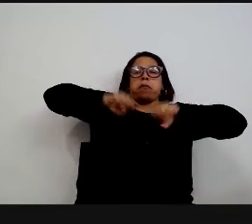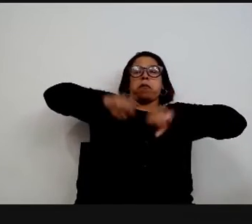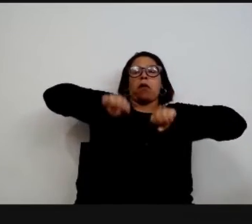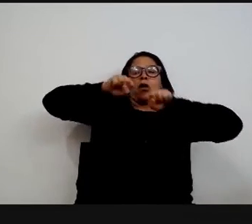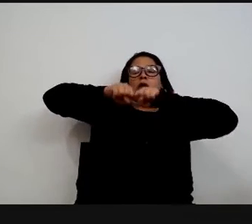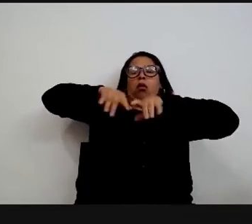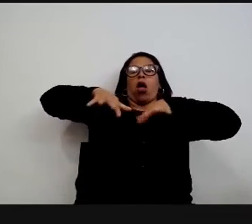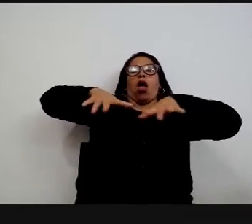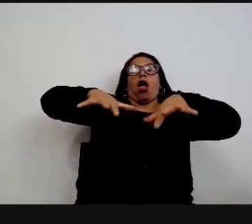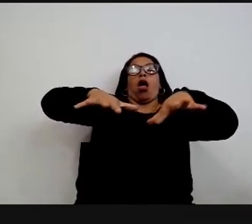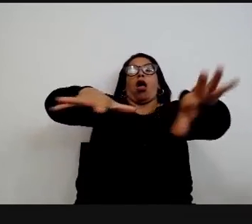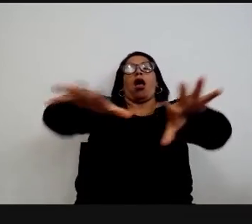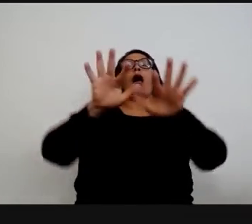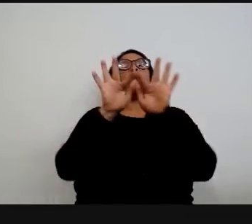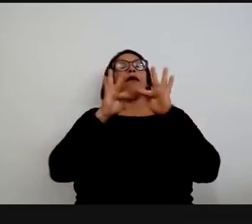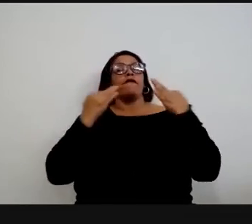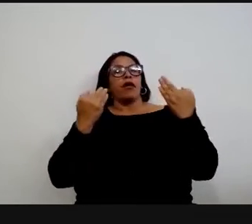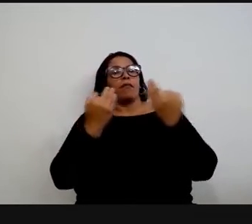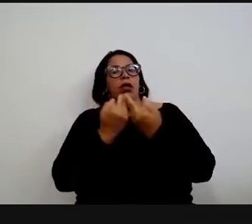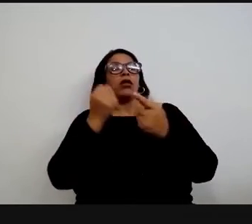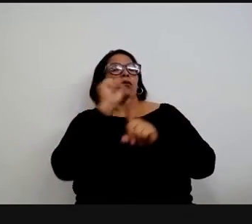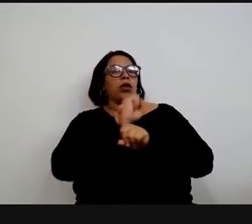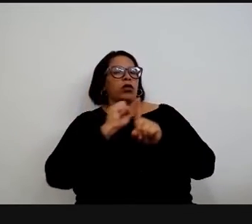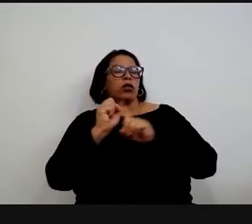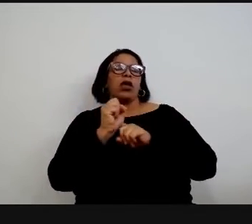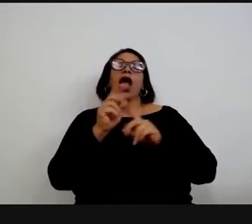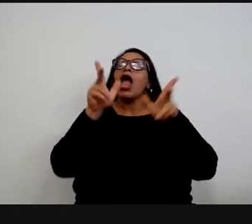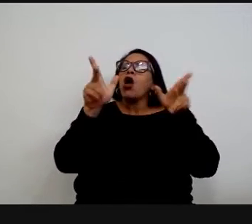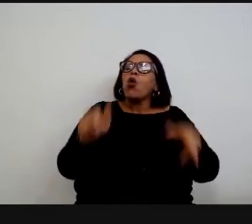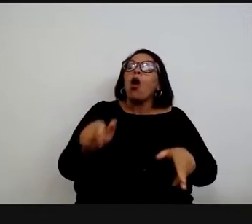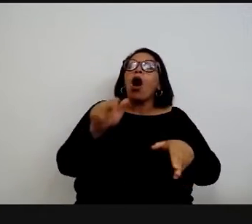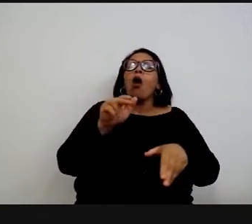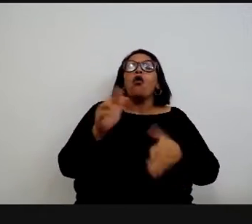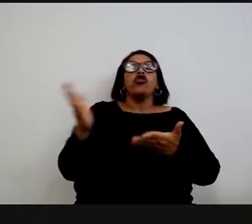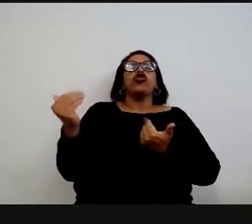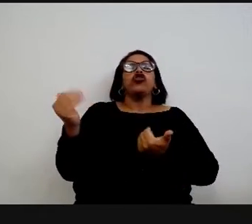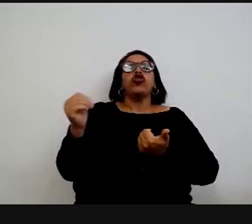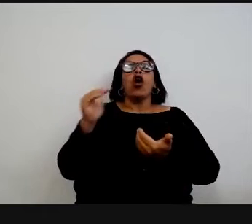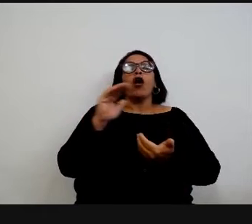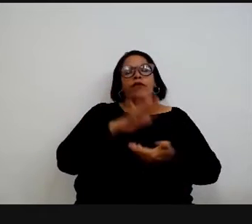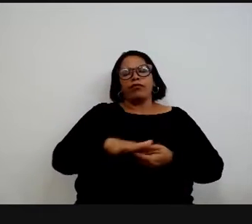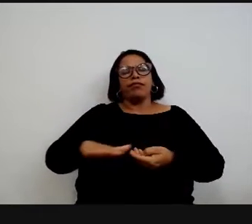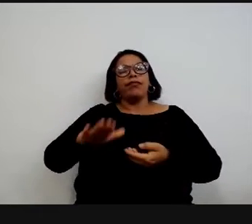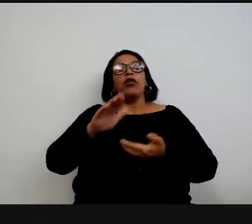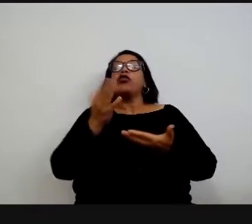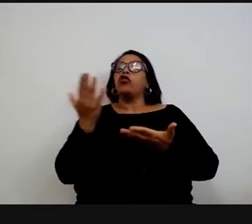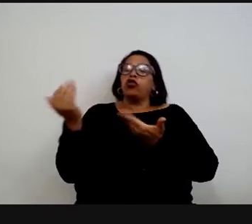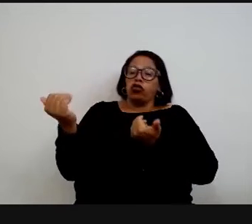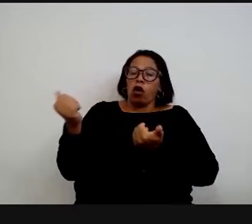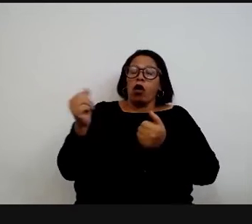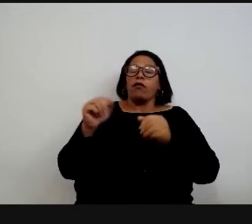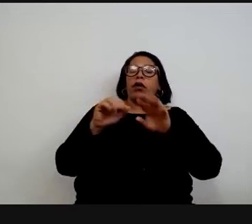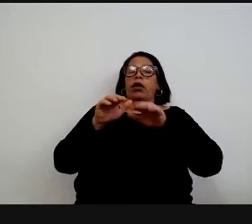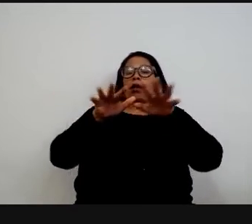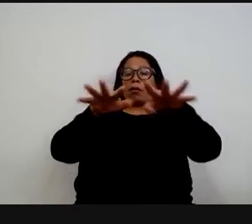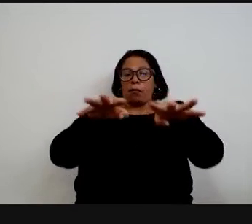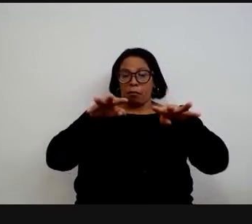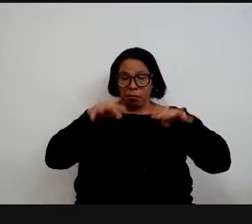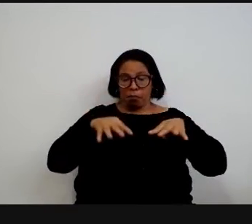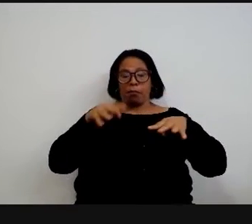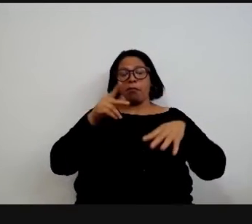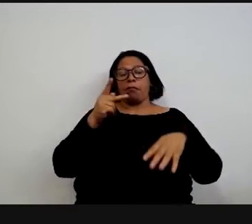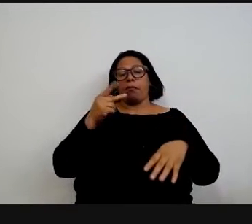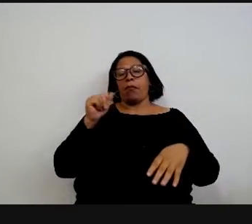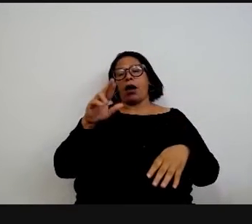para a família das comunidades. O Parlamento Jovem é um exemplo disso. Mas eu chamo a atenção que, mas